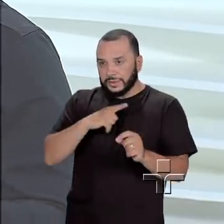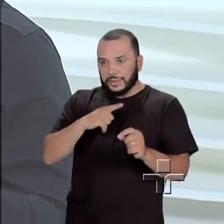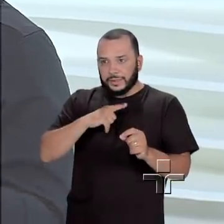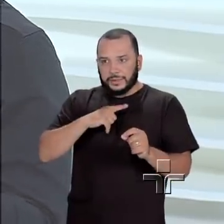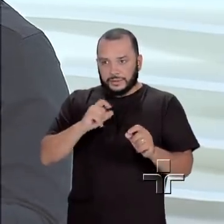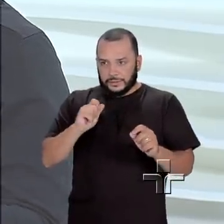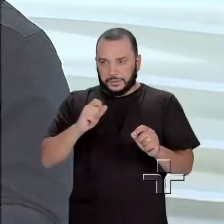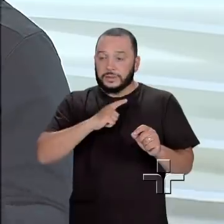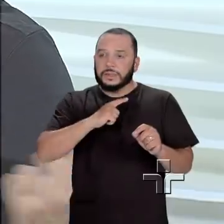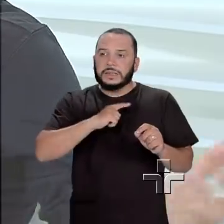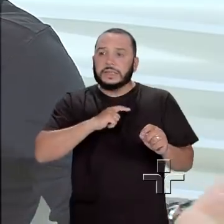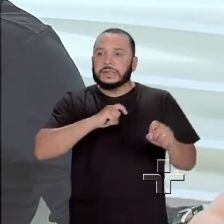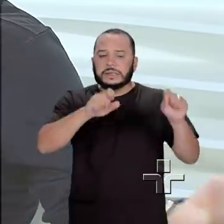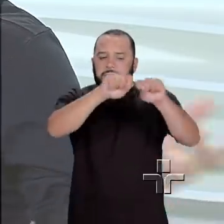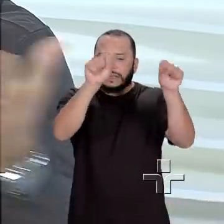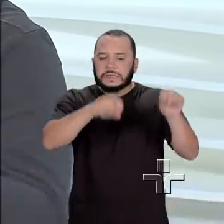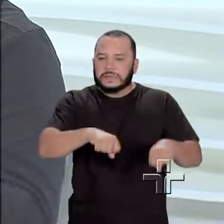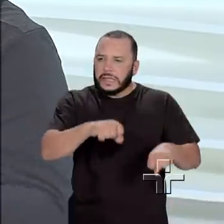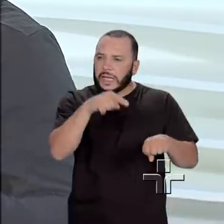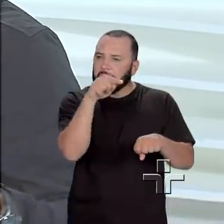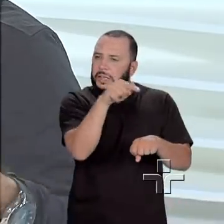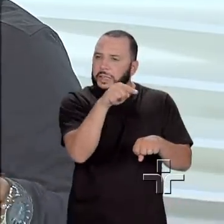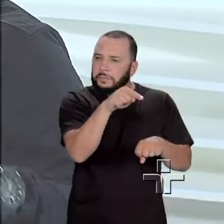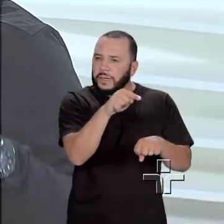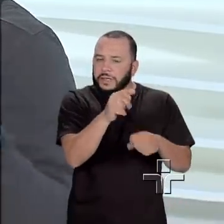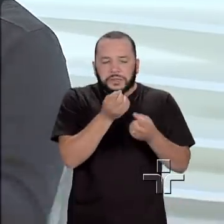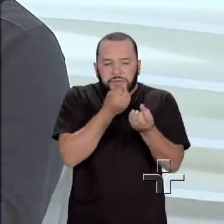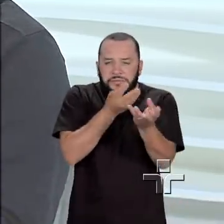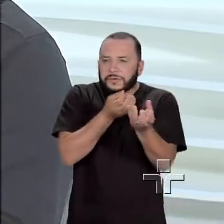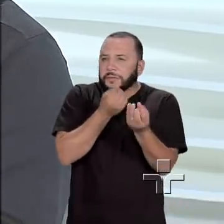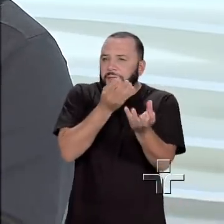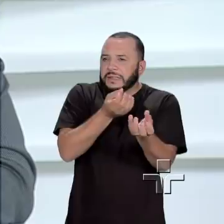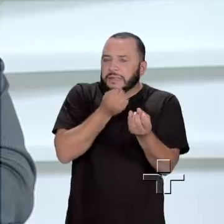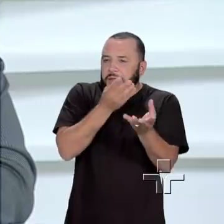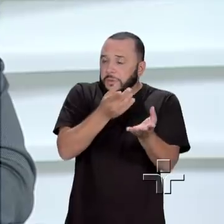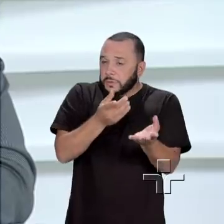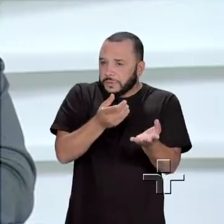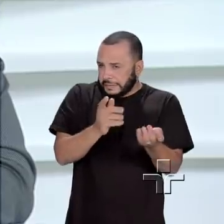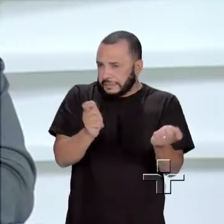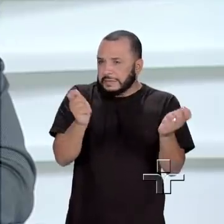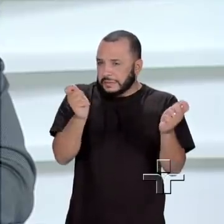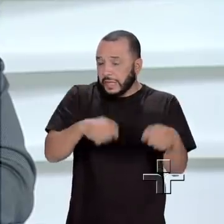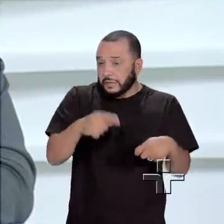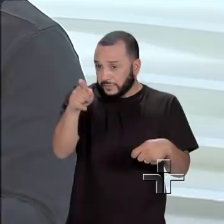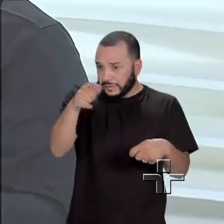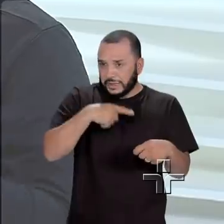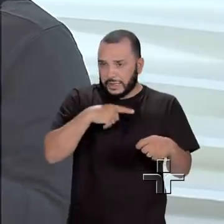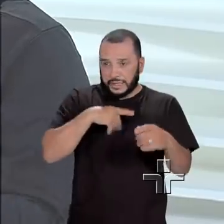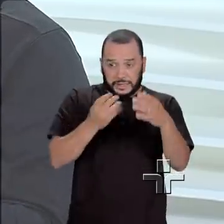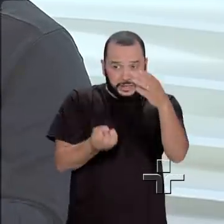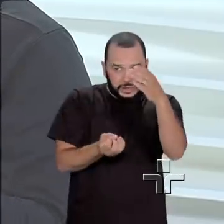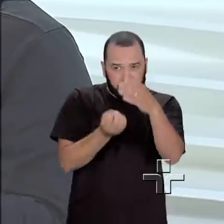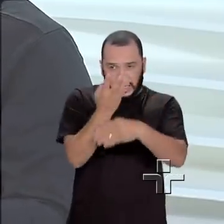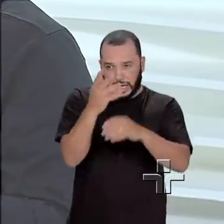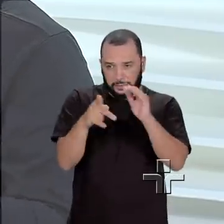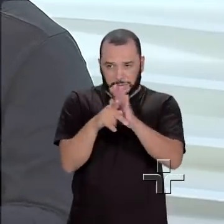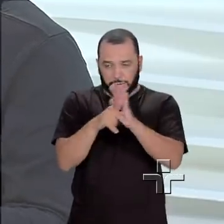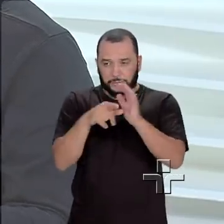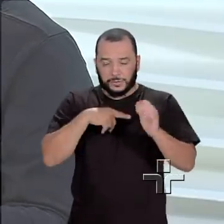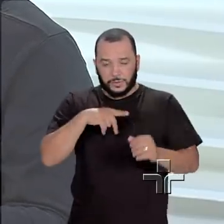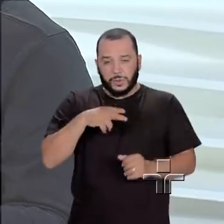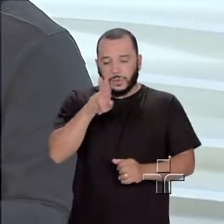foram desenhados para articular, para criar a possibilidade de você montar redes de